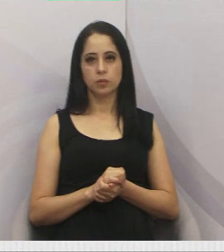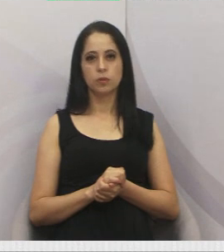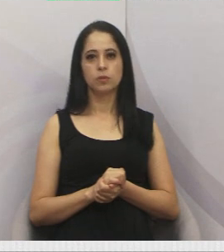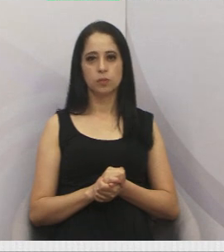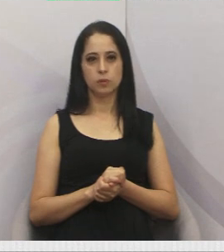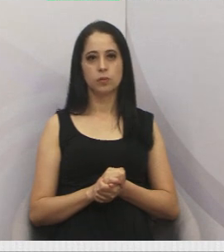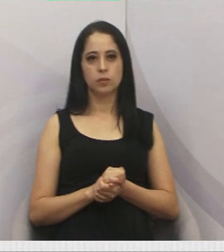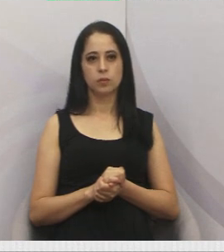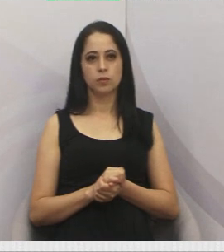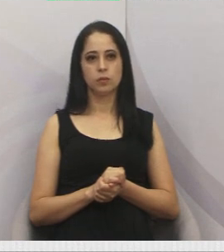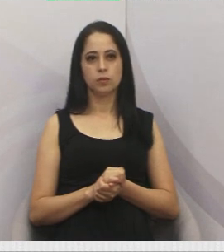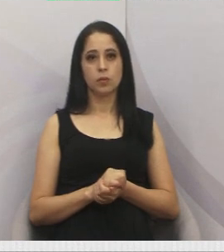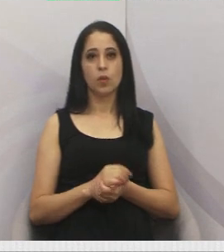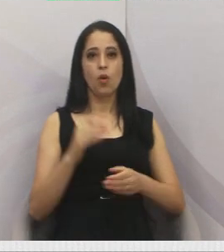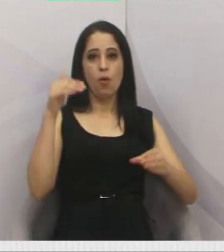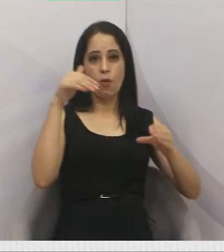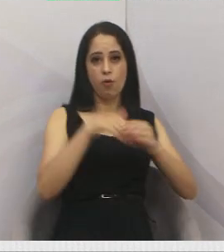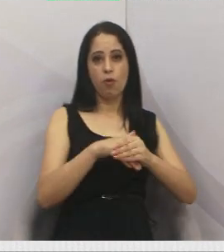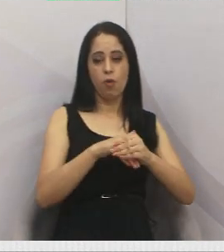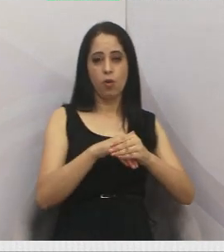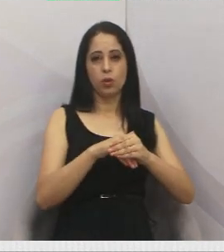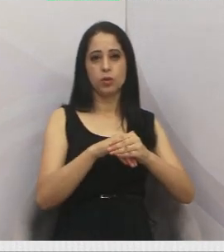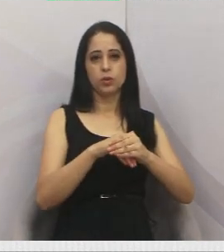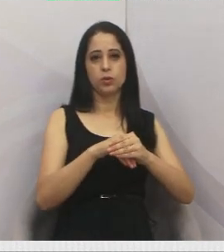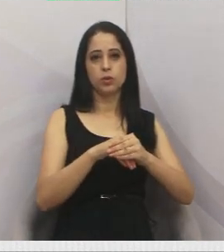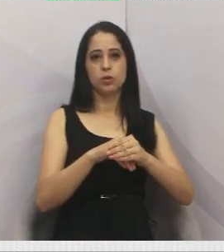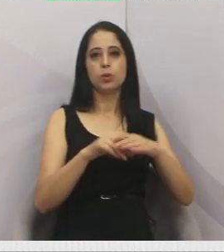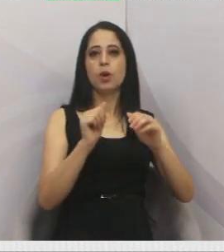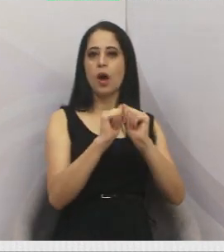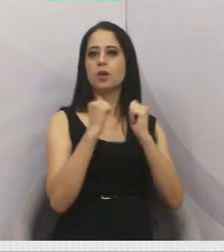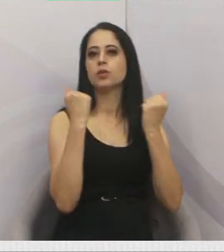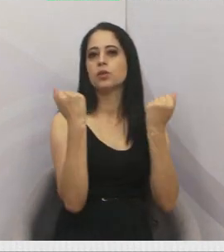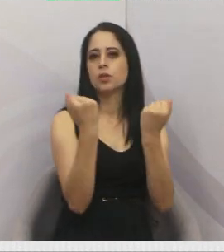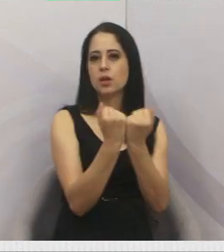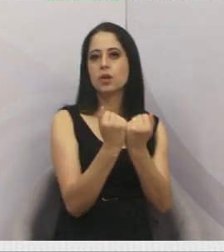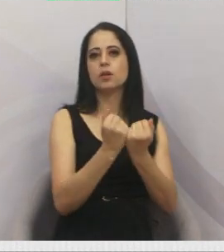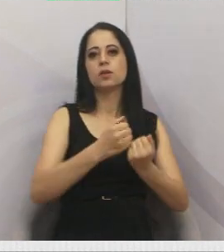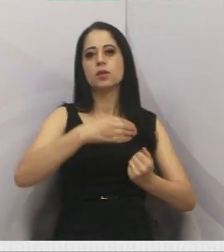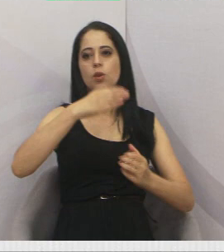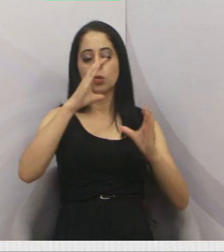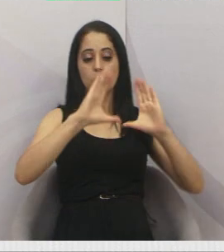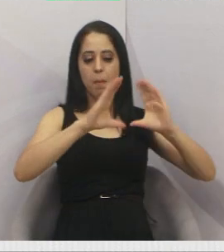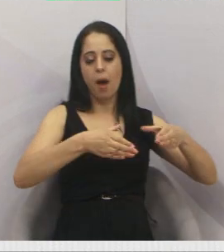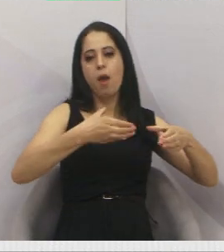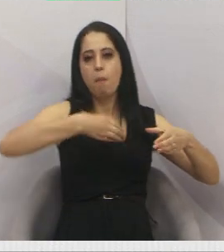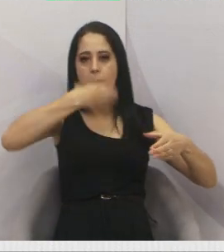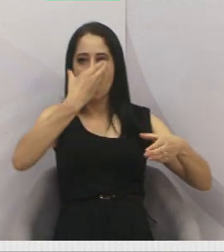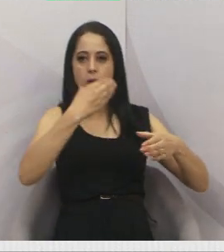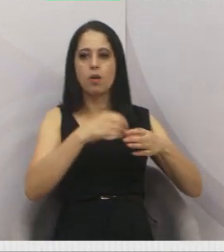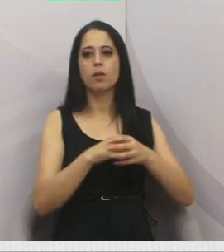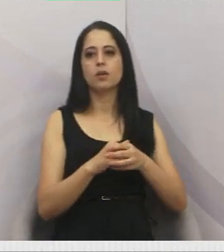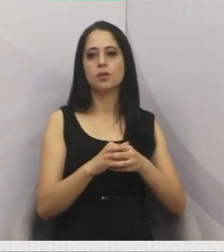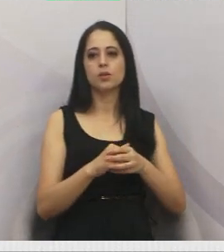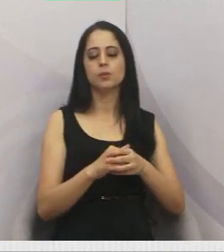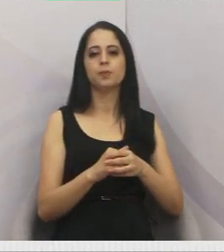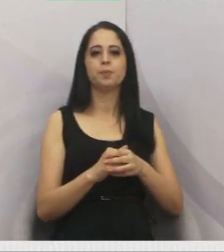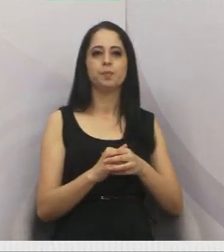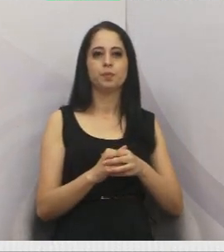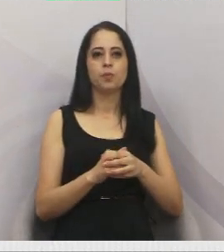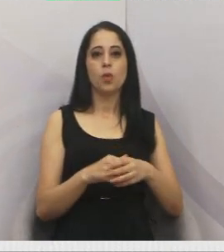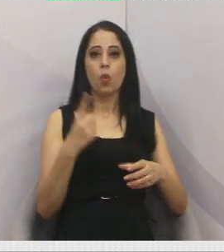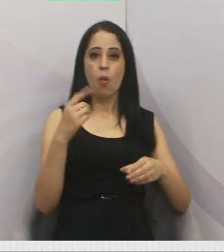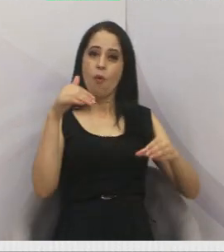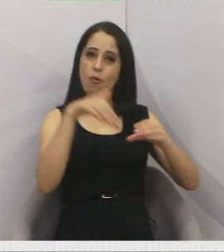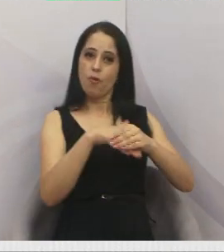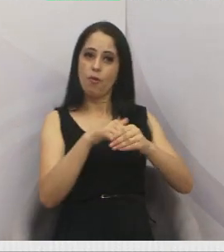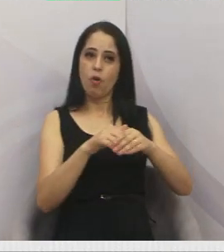Segmento Movimentos Populares, um voto para a Associação dos Moradores de Jardim Paraíso e Jardim Yolanda. Segmento Entidade Classe Sindical, um